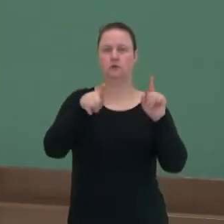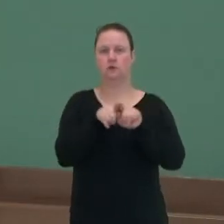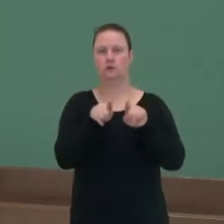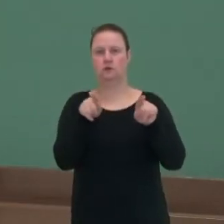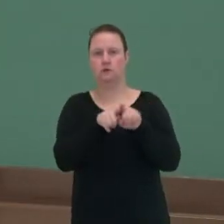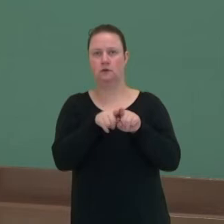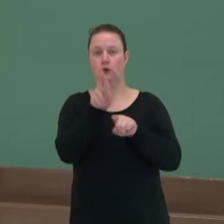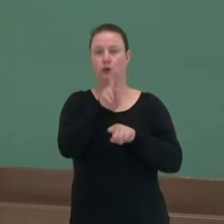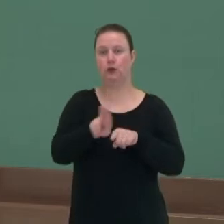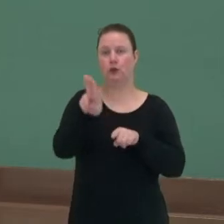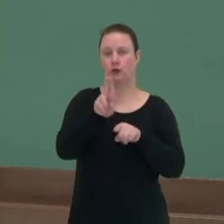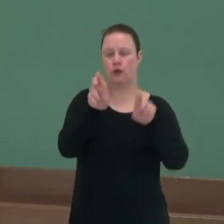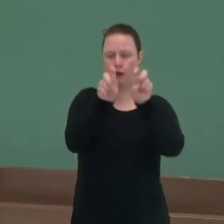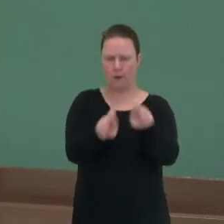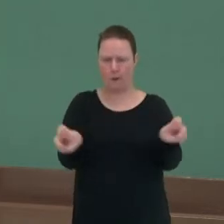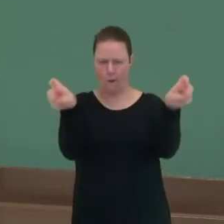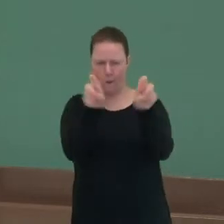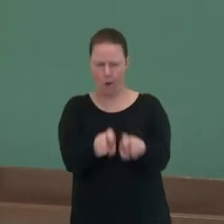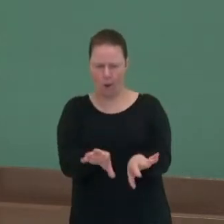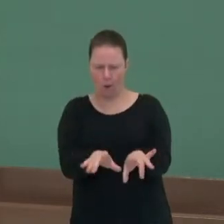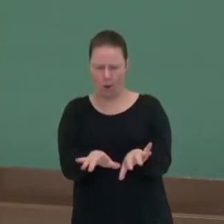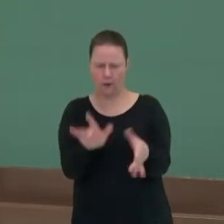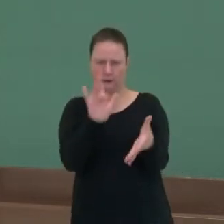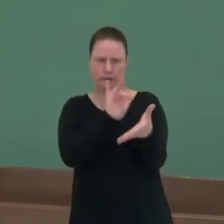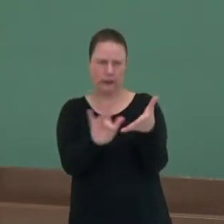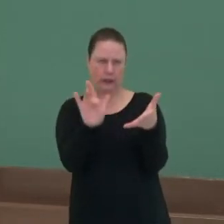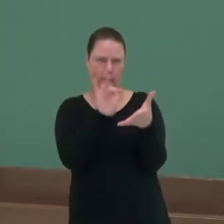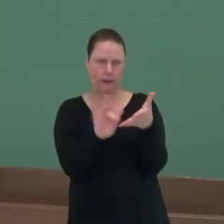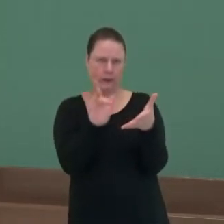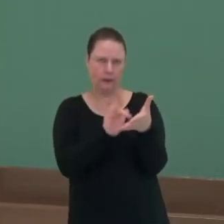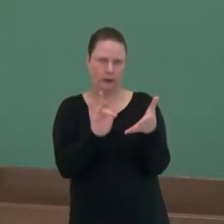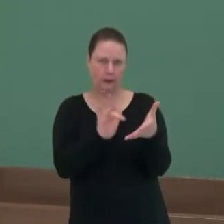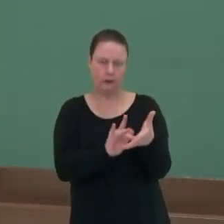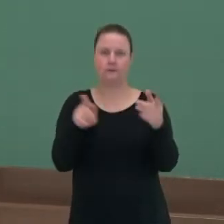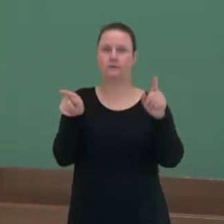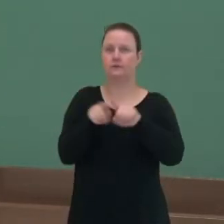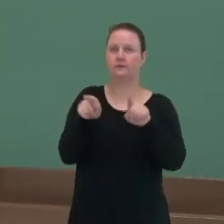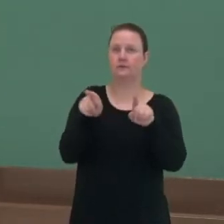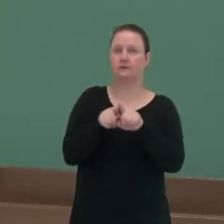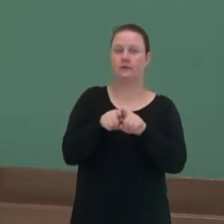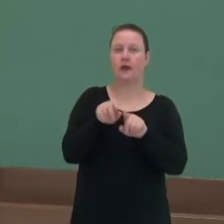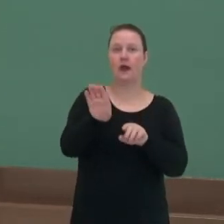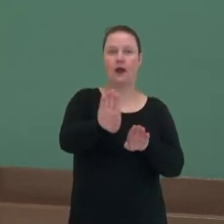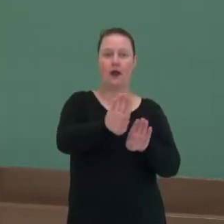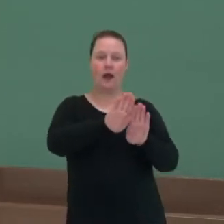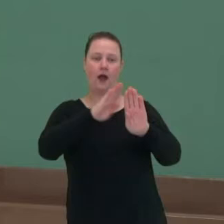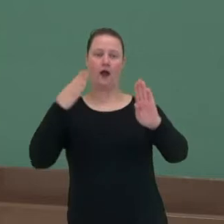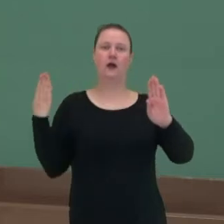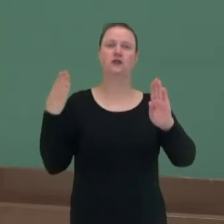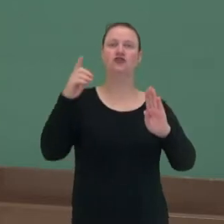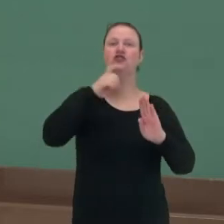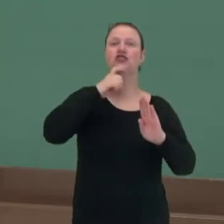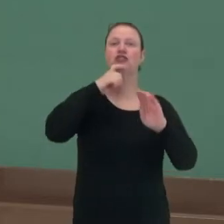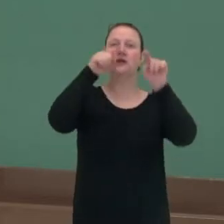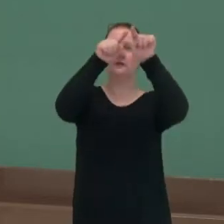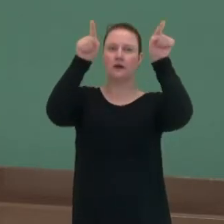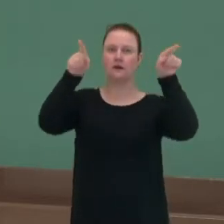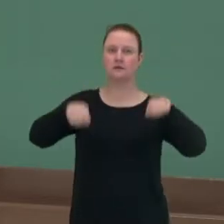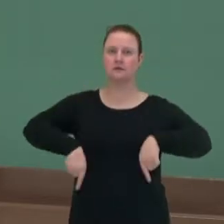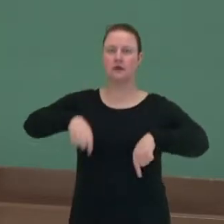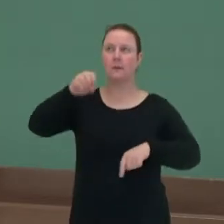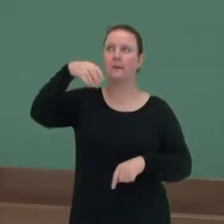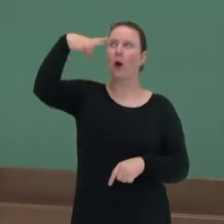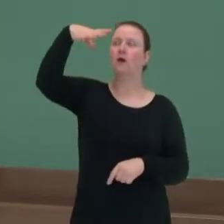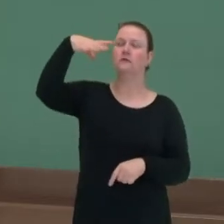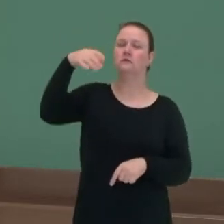nosso computador, mexer no smartphone, por exemplo, abrir a geladeira, até acender a luz da nossa casa.